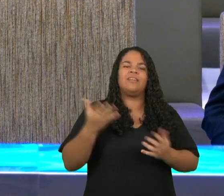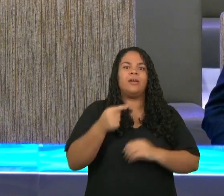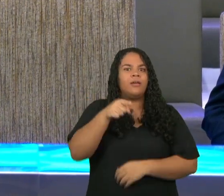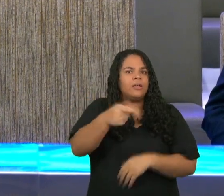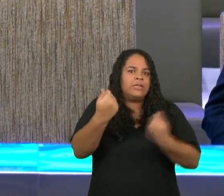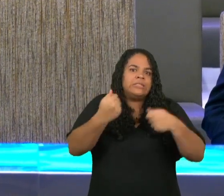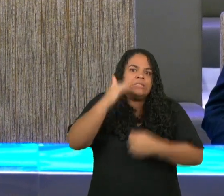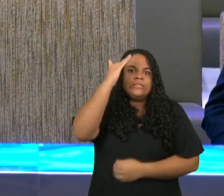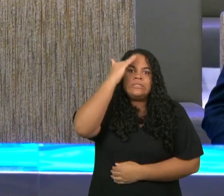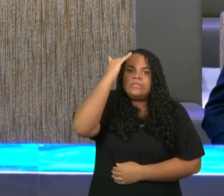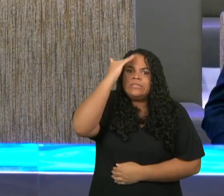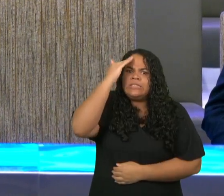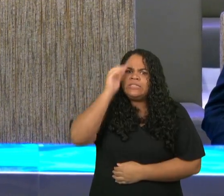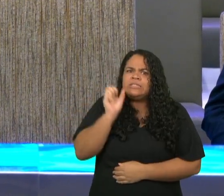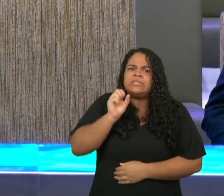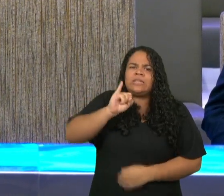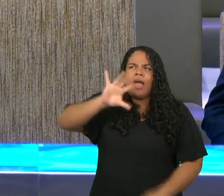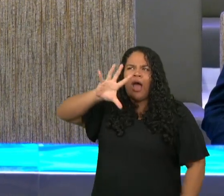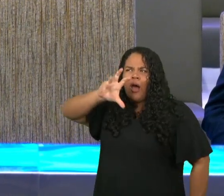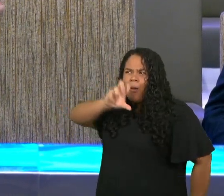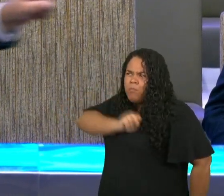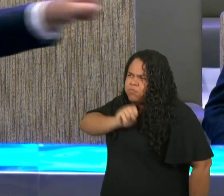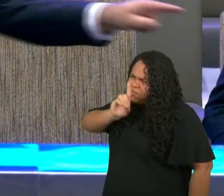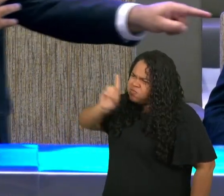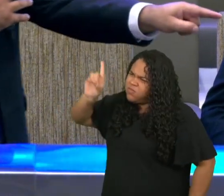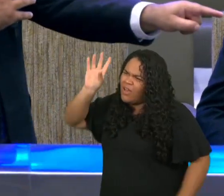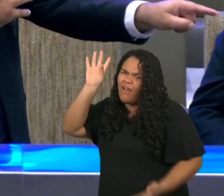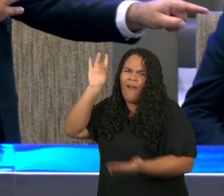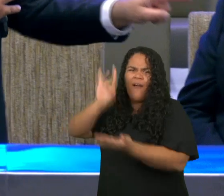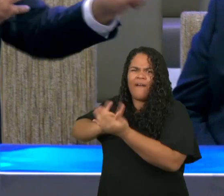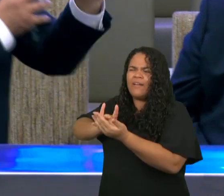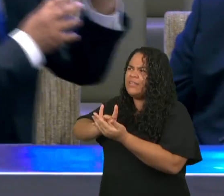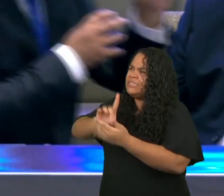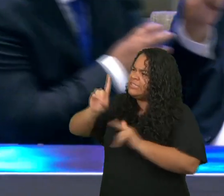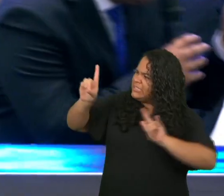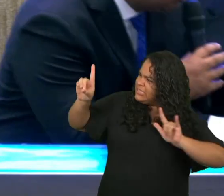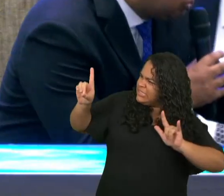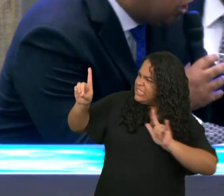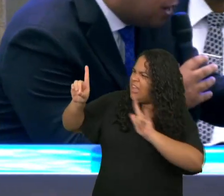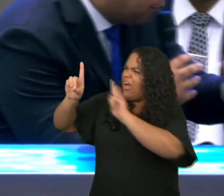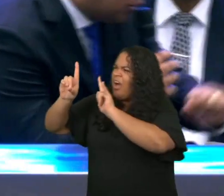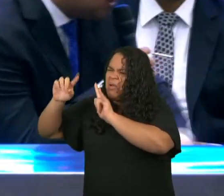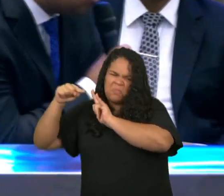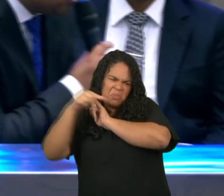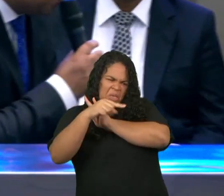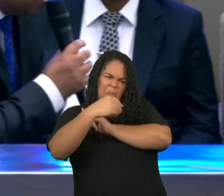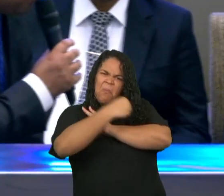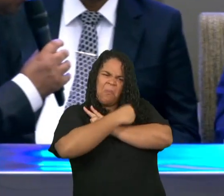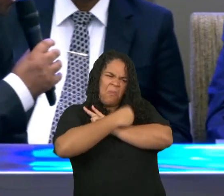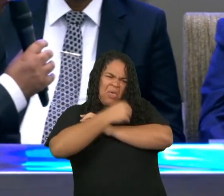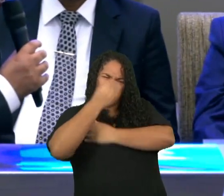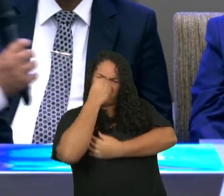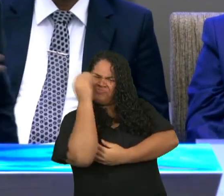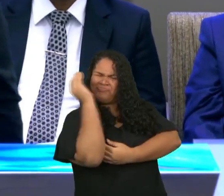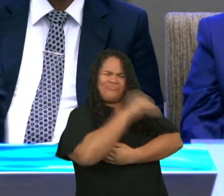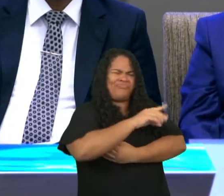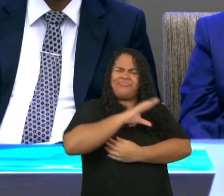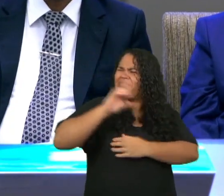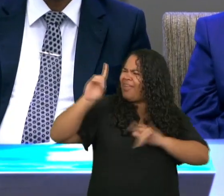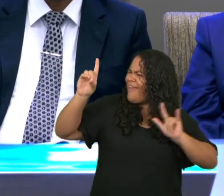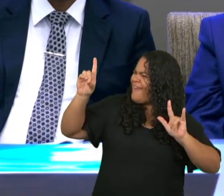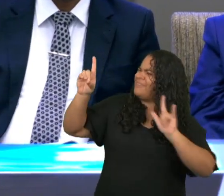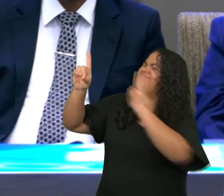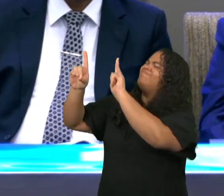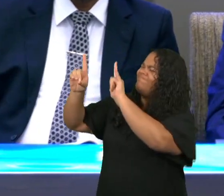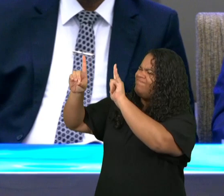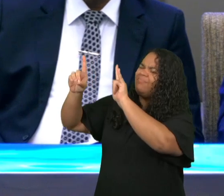você amar a Deus ao ponto de dizer ao prato de lentilha, você é fichinha para o que Deus tem na minha vida, sabe o que é que